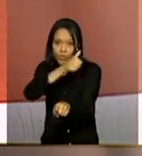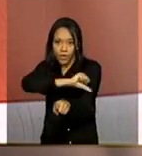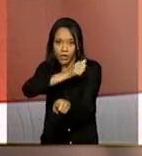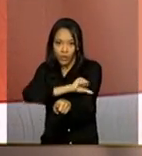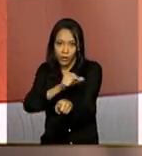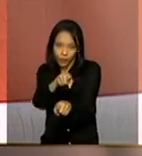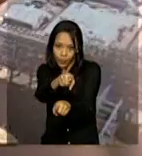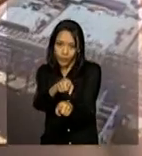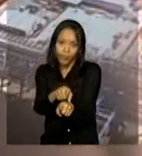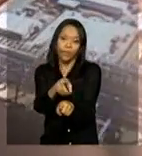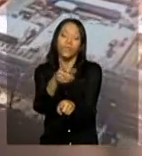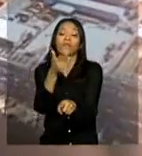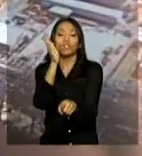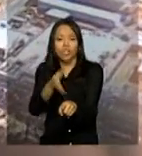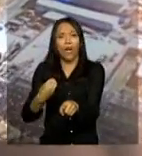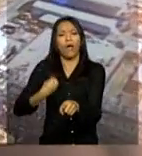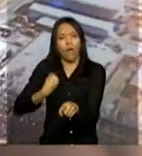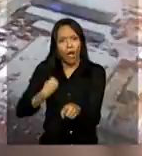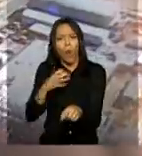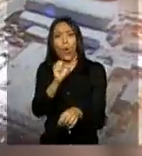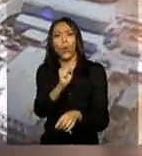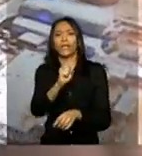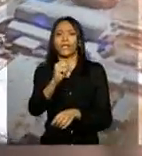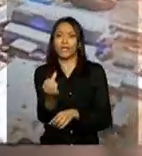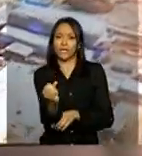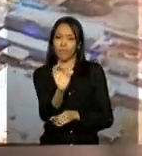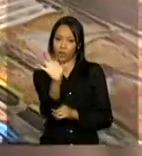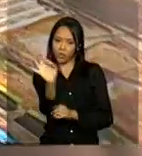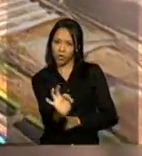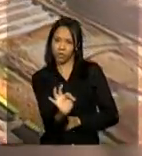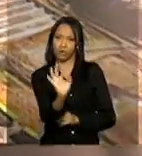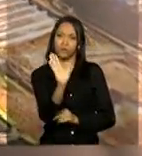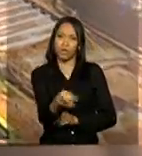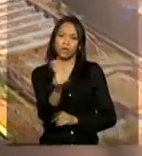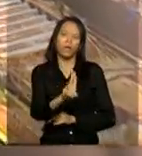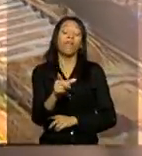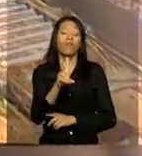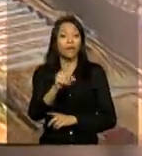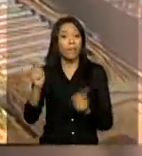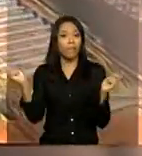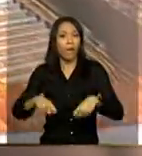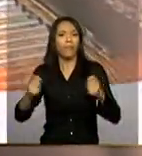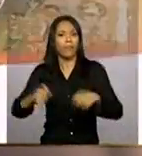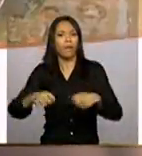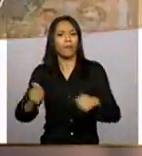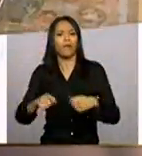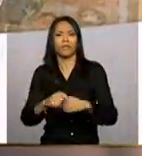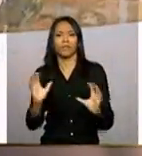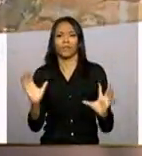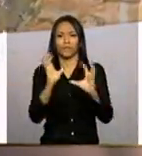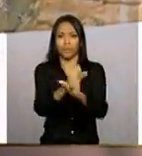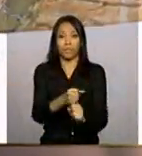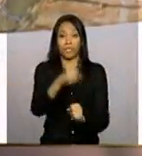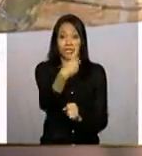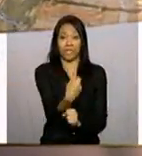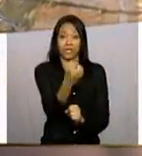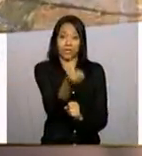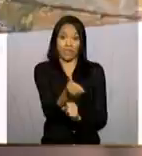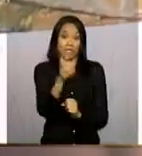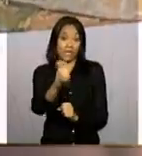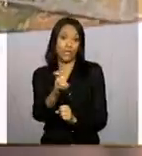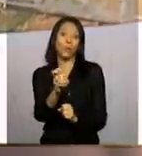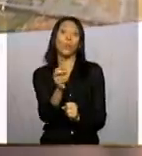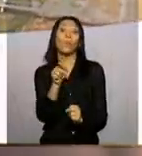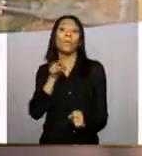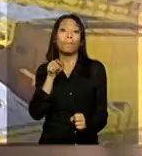o Comperj, que já está com 80% de execução, terá capacidade para processar 165 mil barris de